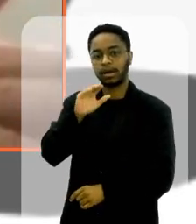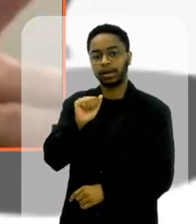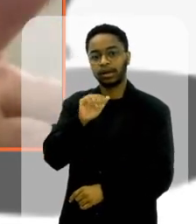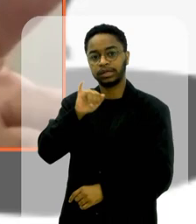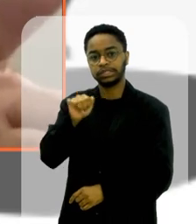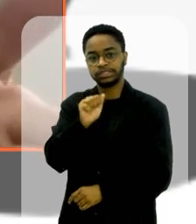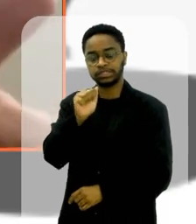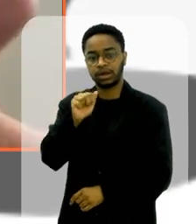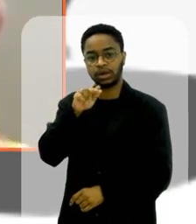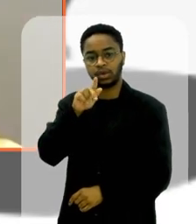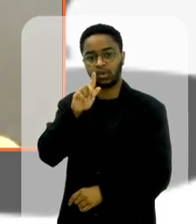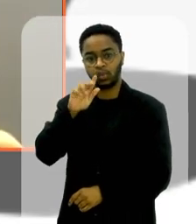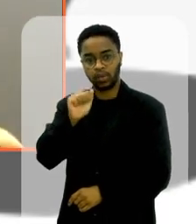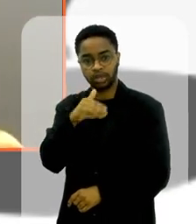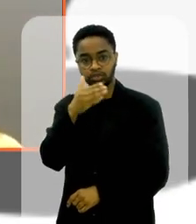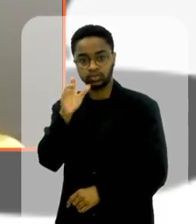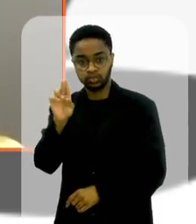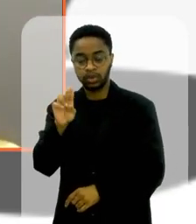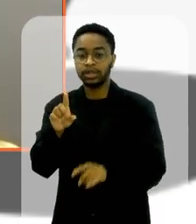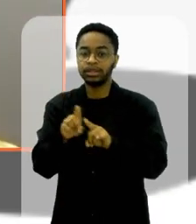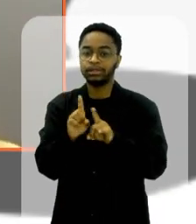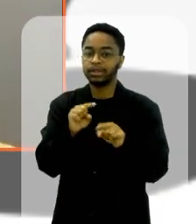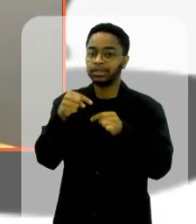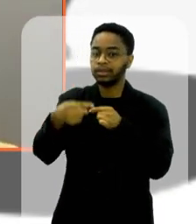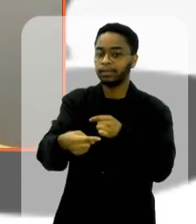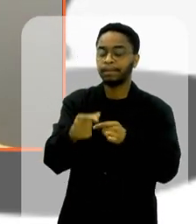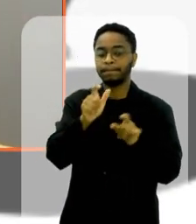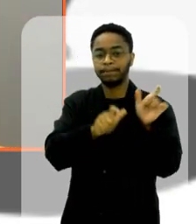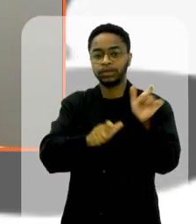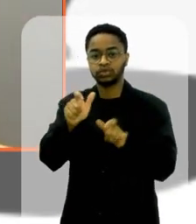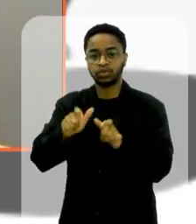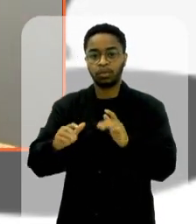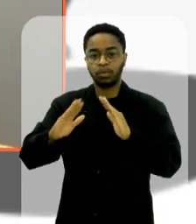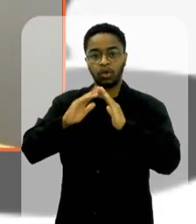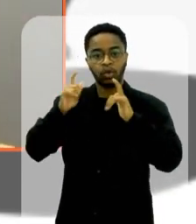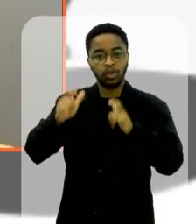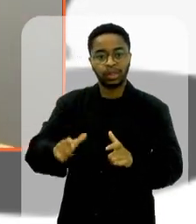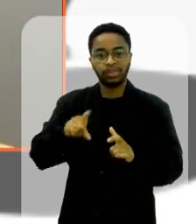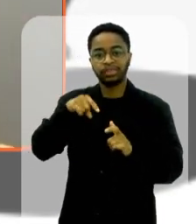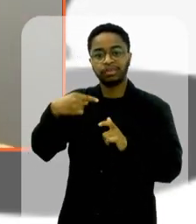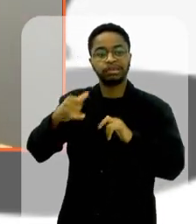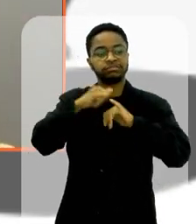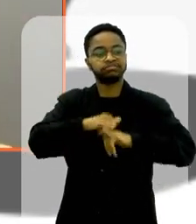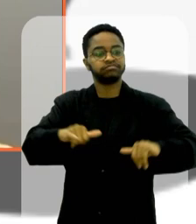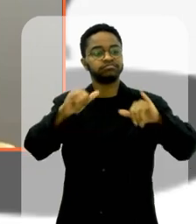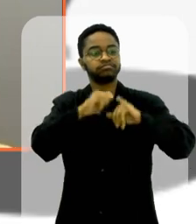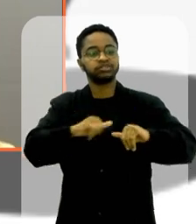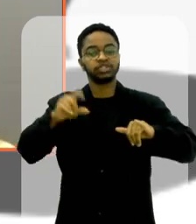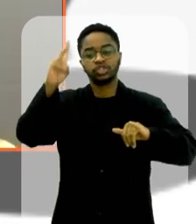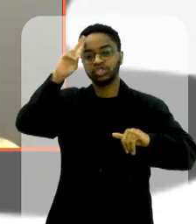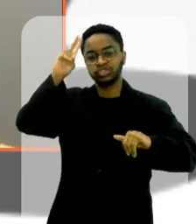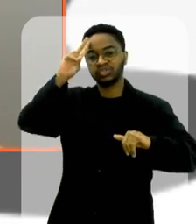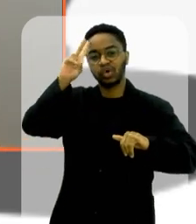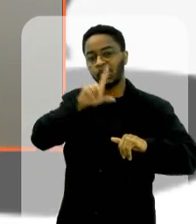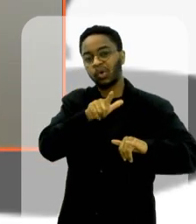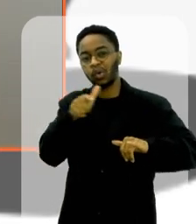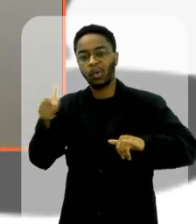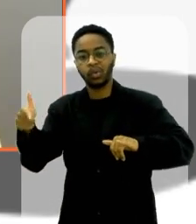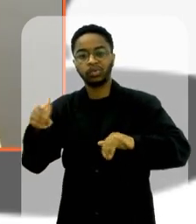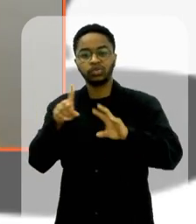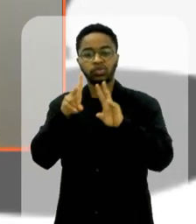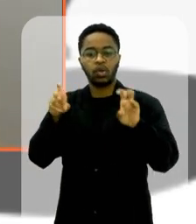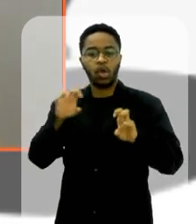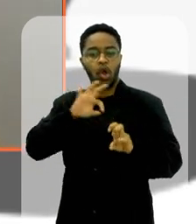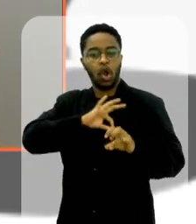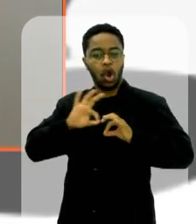para que as pessoas depois, quando, até as pessoas de lá mesmo, não fiquem depois falando, ah, isso aí se refere